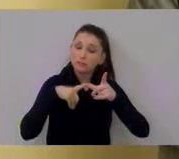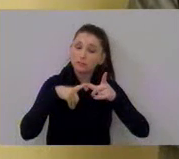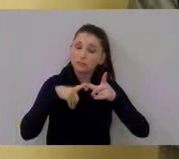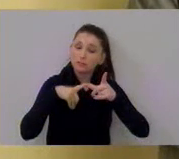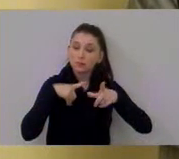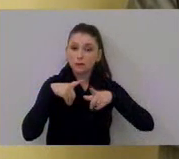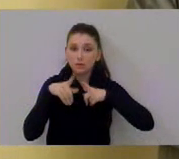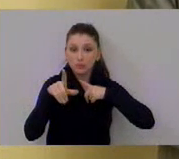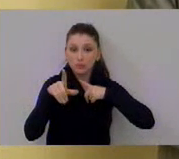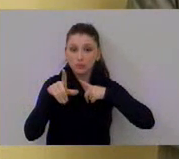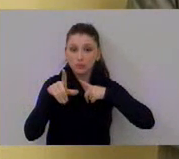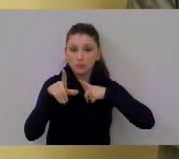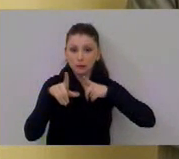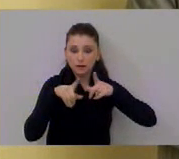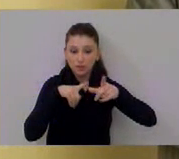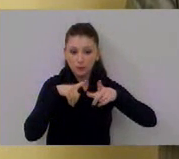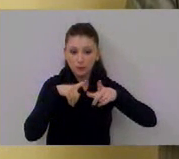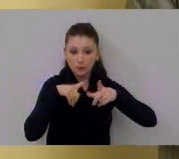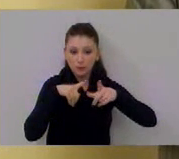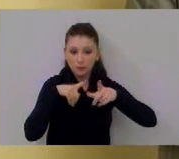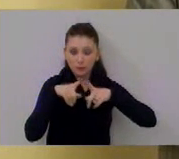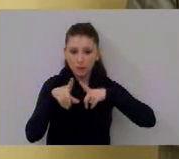do vereador